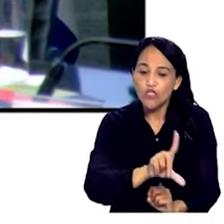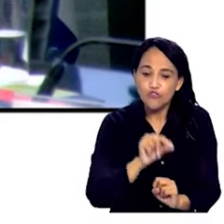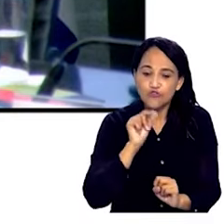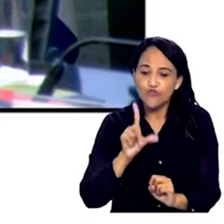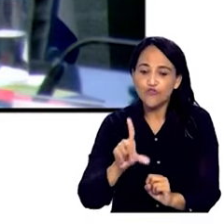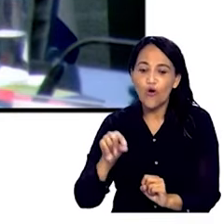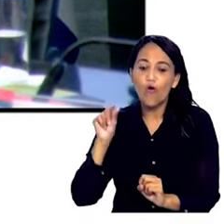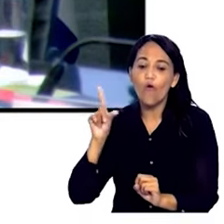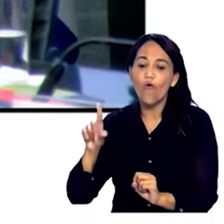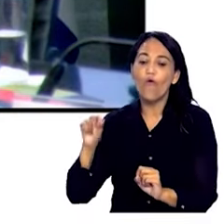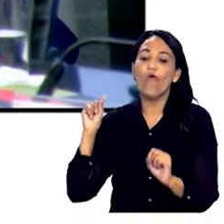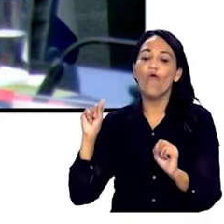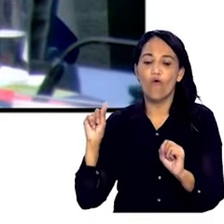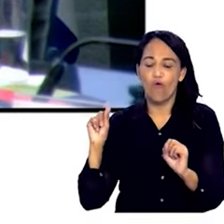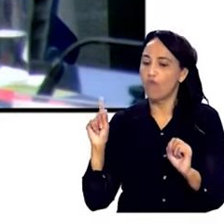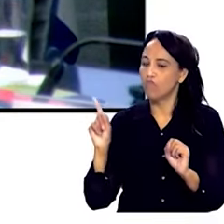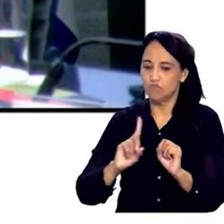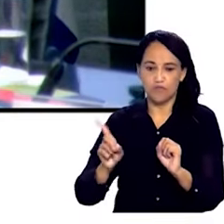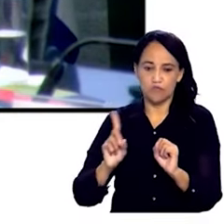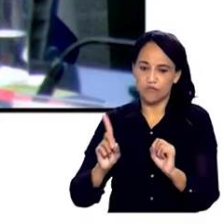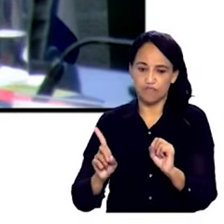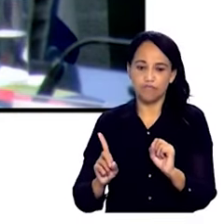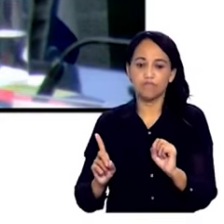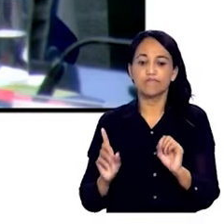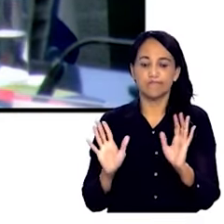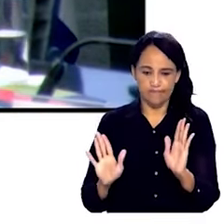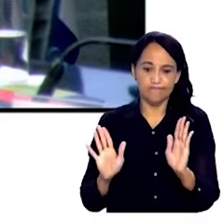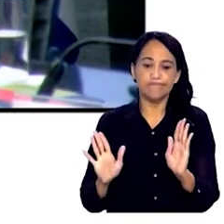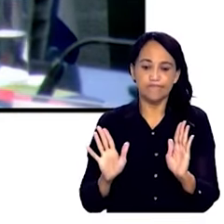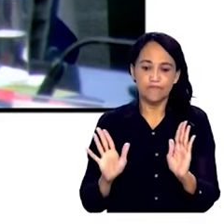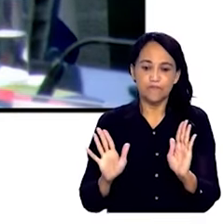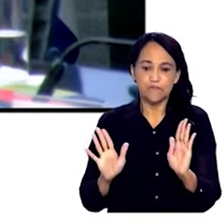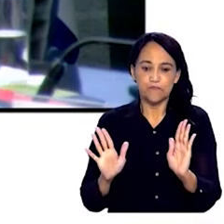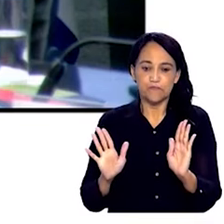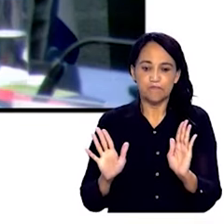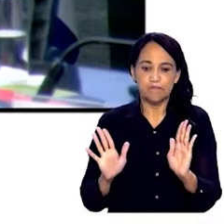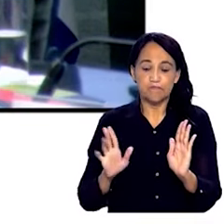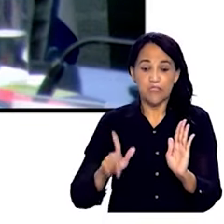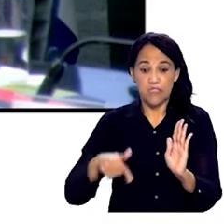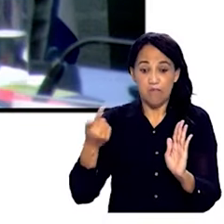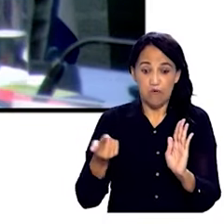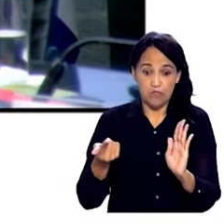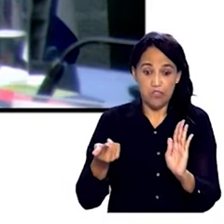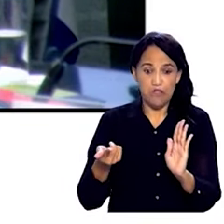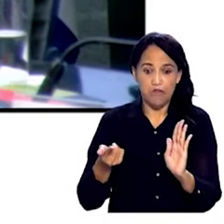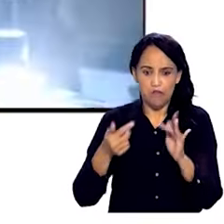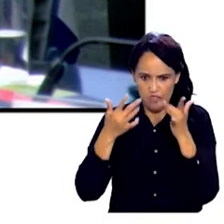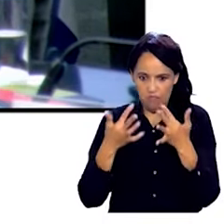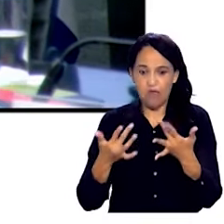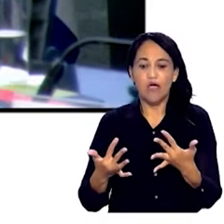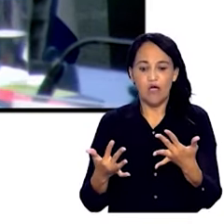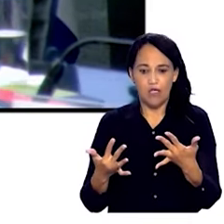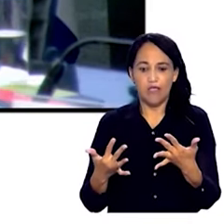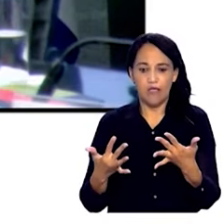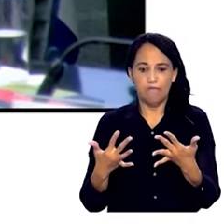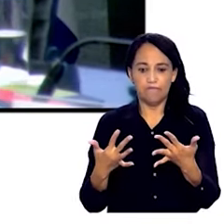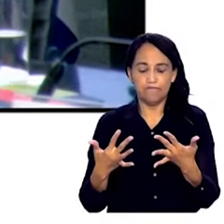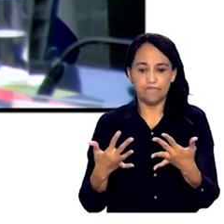menos no meu critério outros cinco componentes e APS e vou